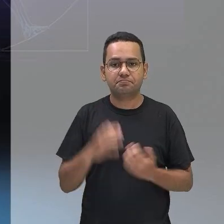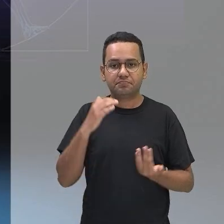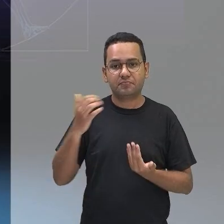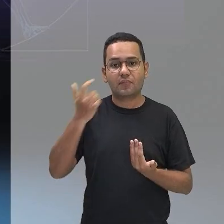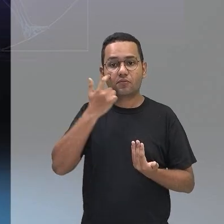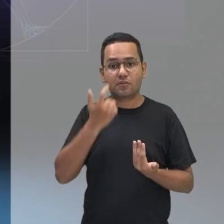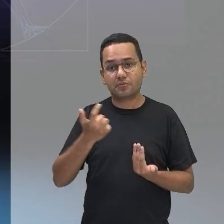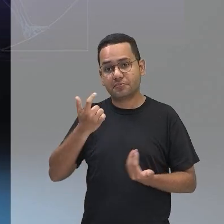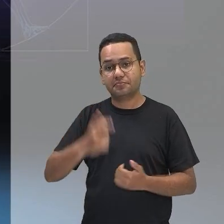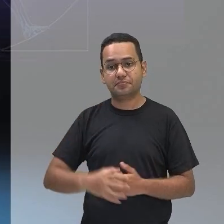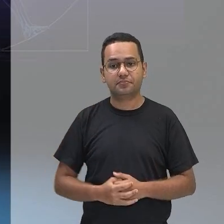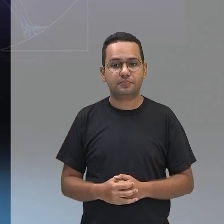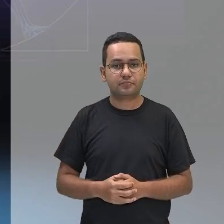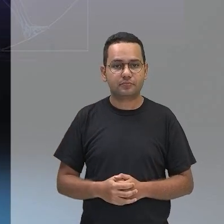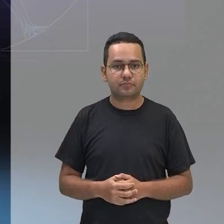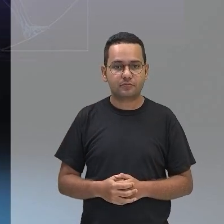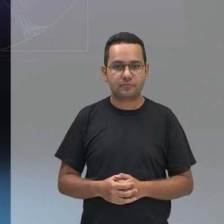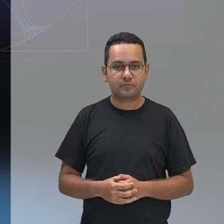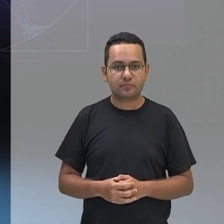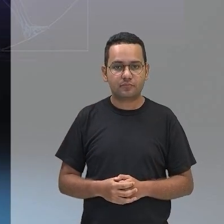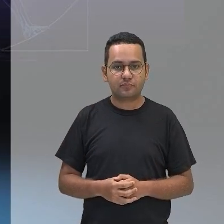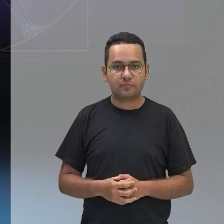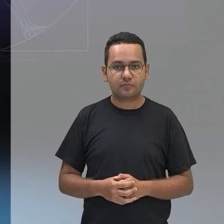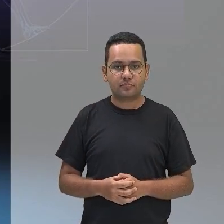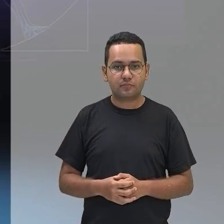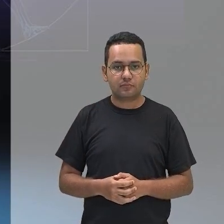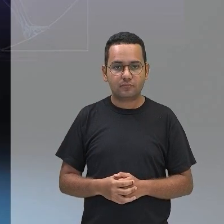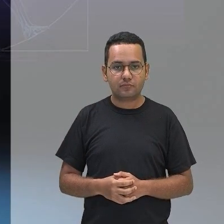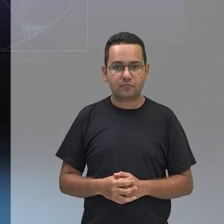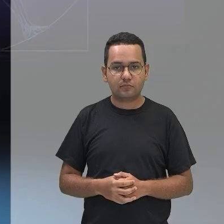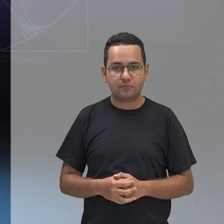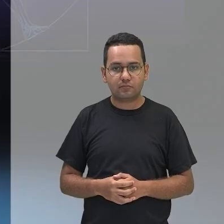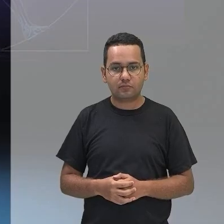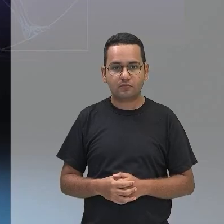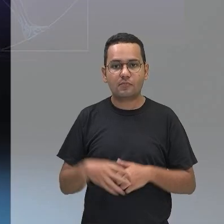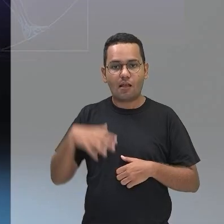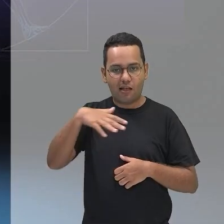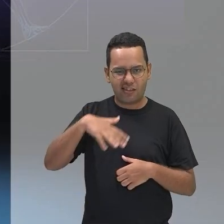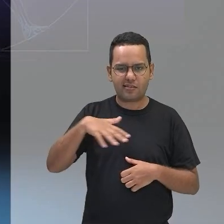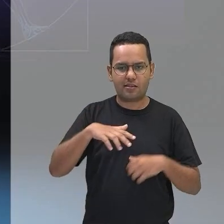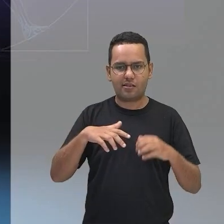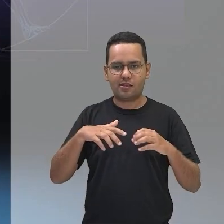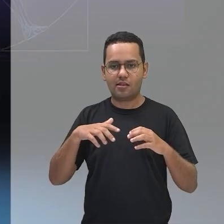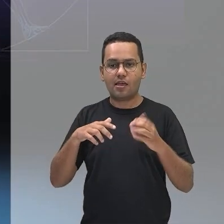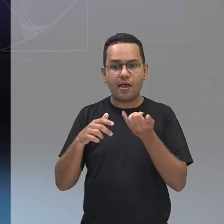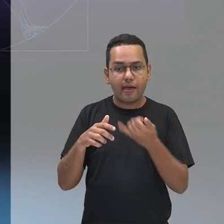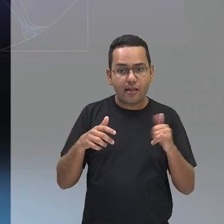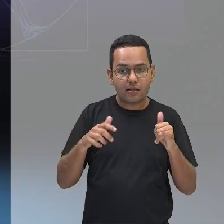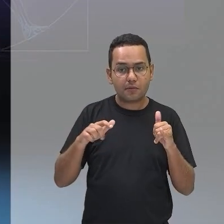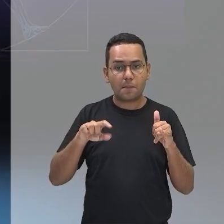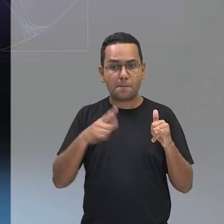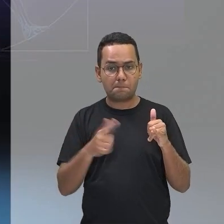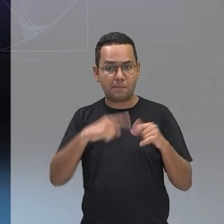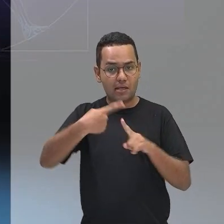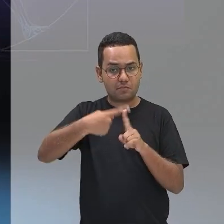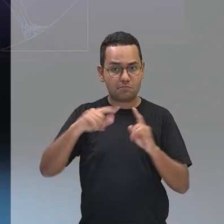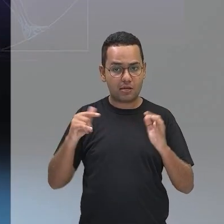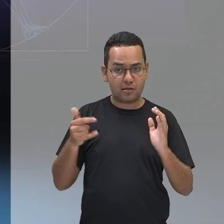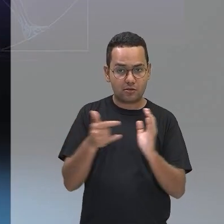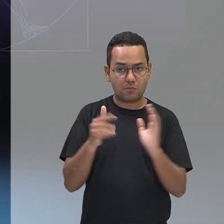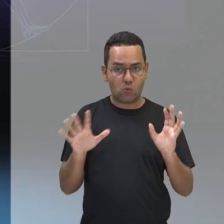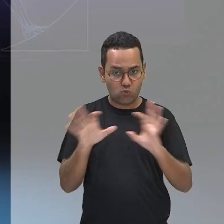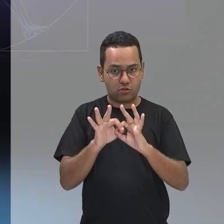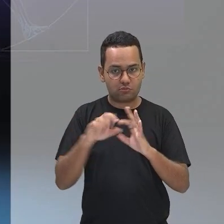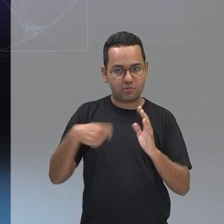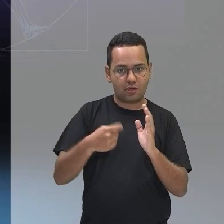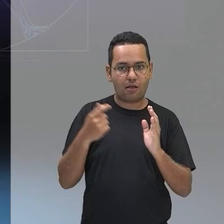Prosseguindo aí, ó, vocês vão ver o seguinte, acabei de falar, o campo eletromagnético e a circulação. Gente, o